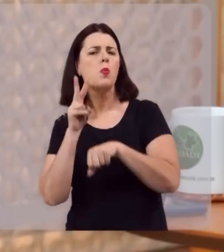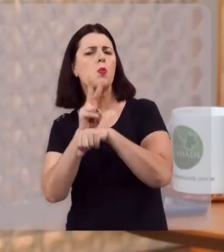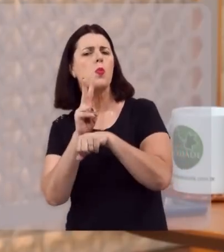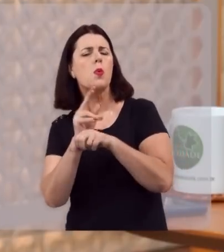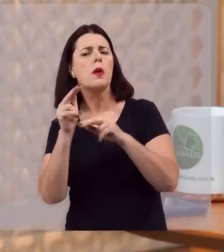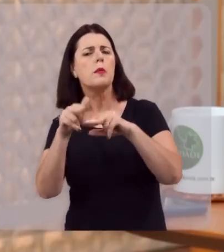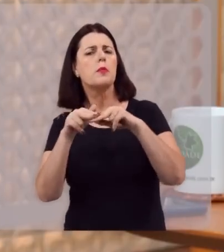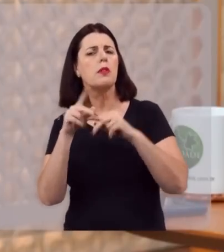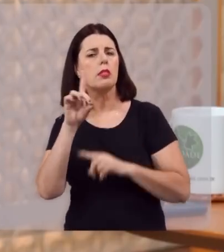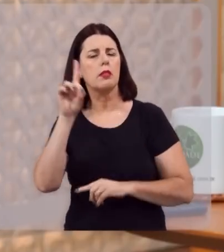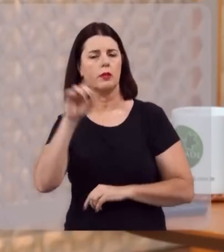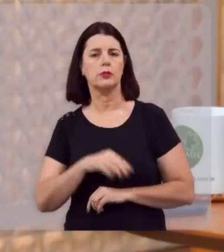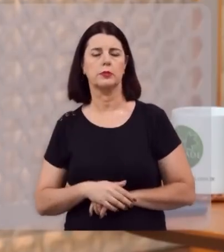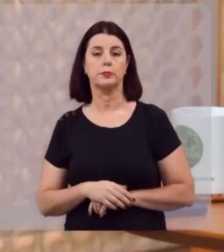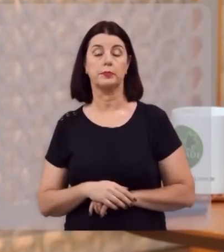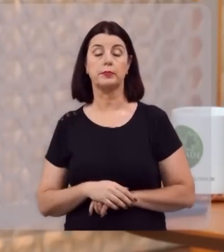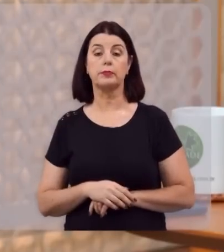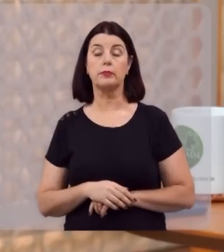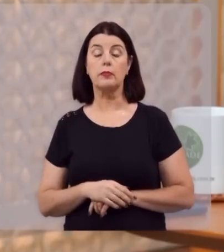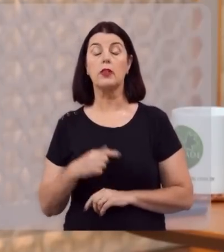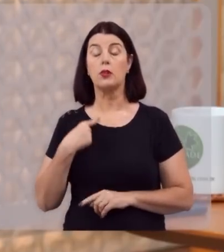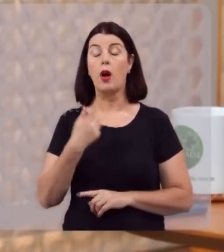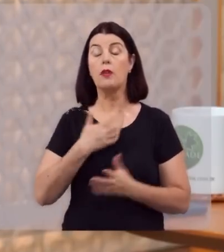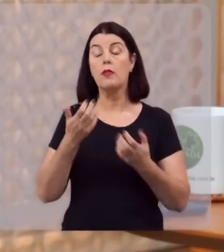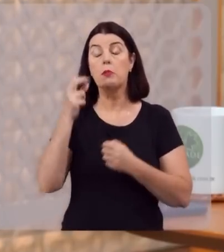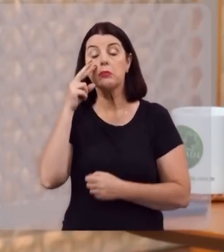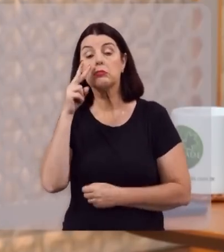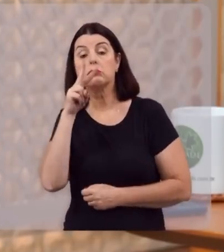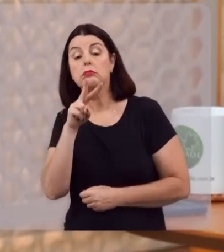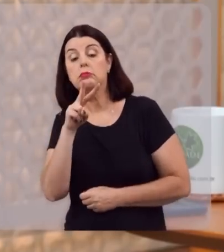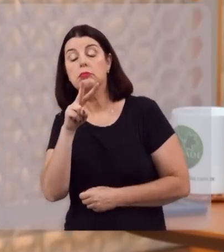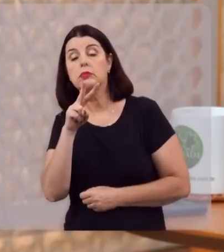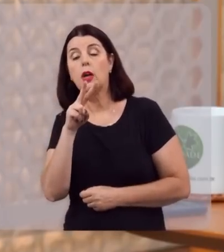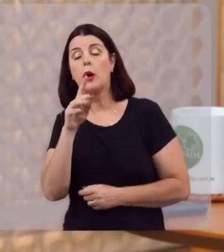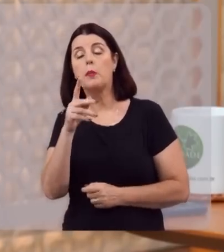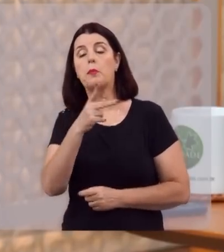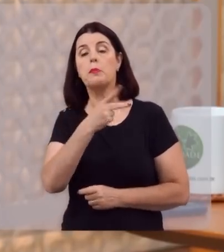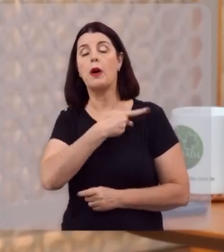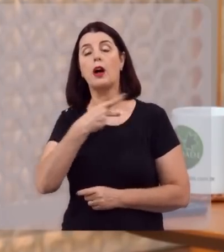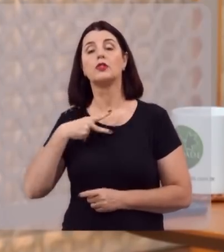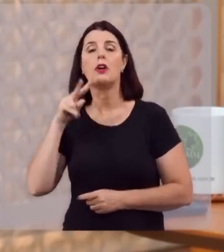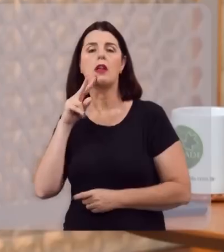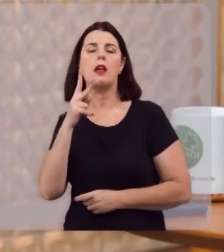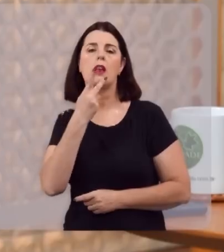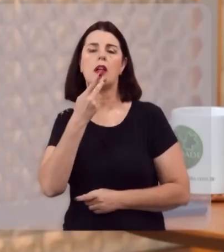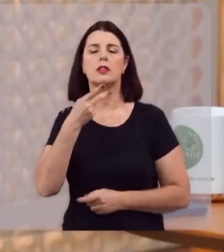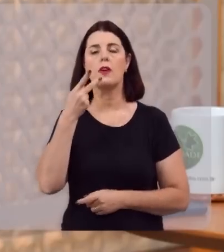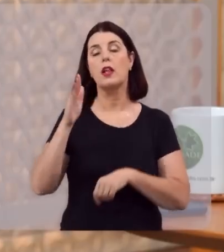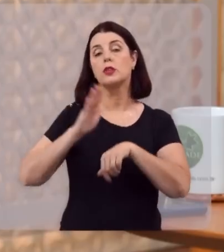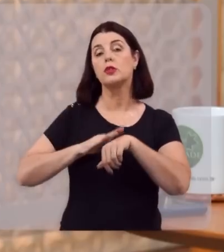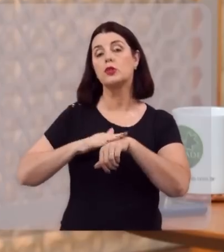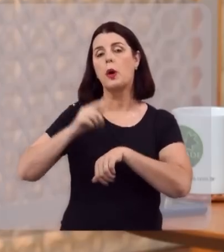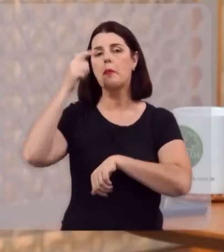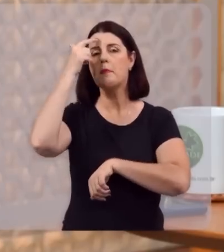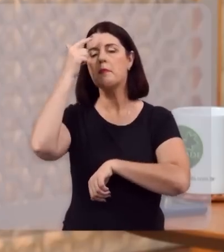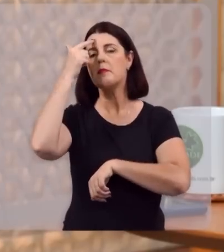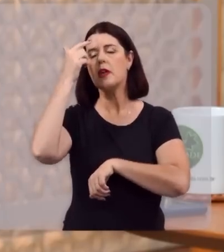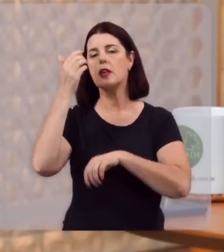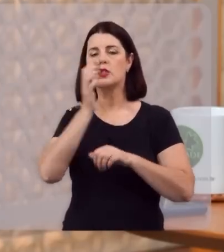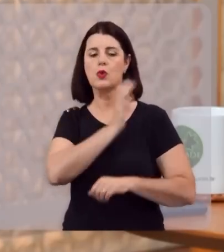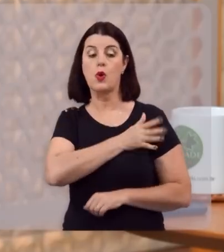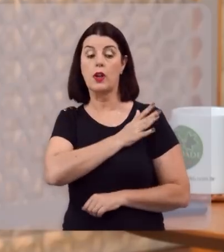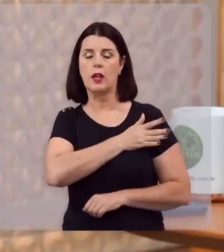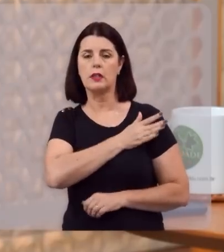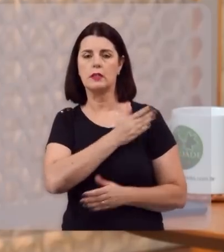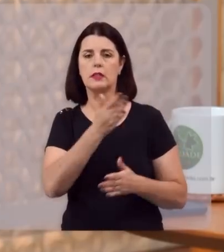encurralados por Deus daqui a pouco nós ouviremos o Reverendo Hernandes Dias Lopes falando a sua mente ao seu